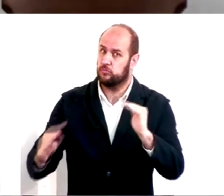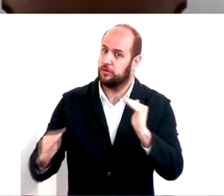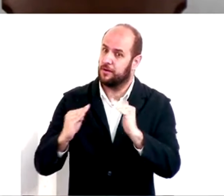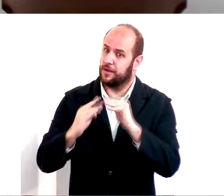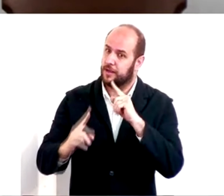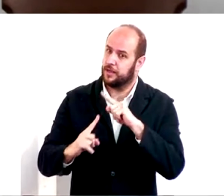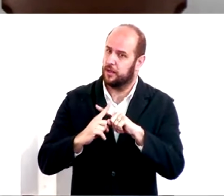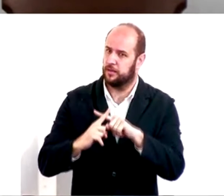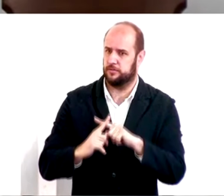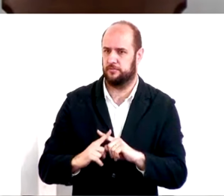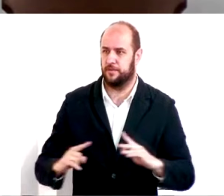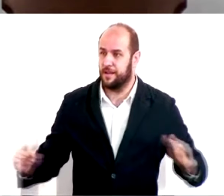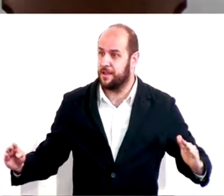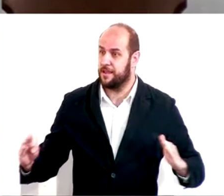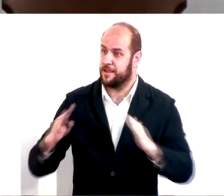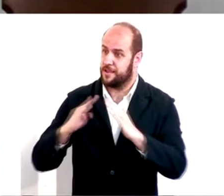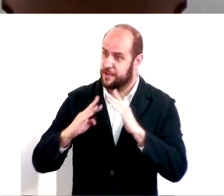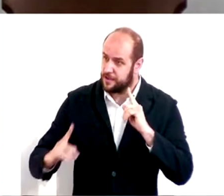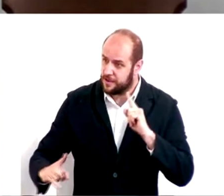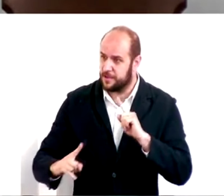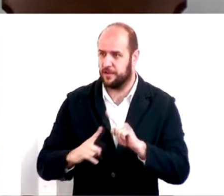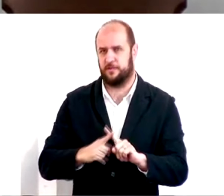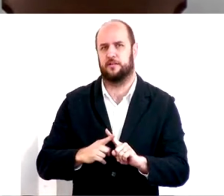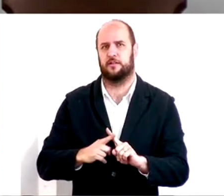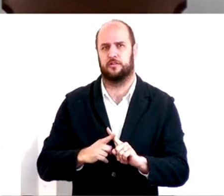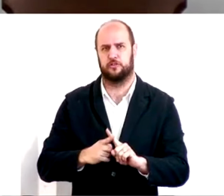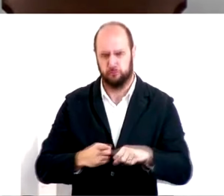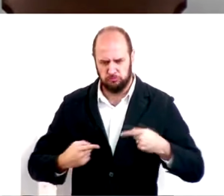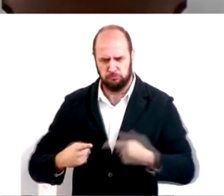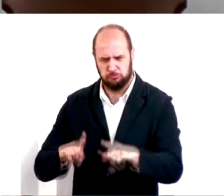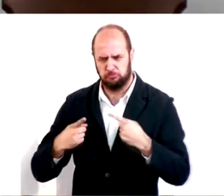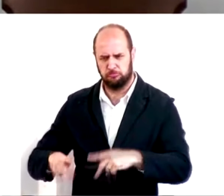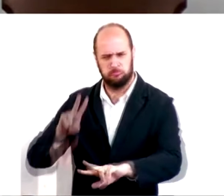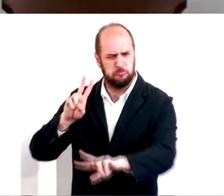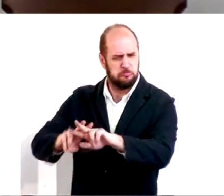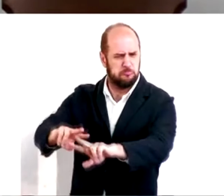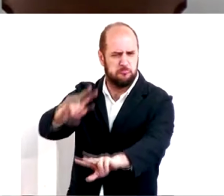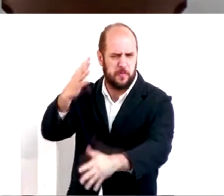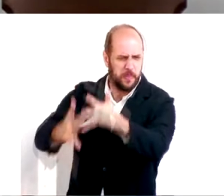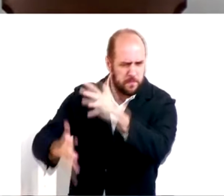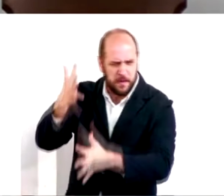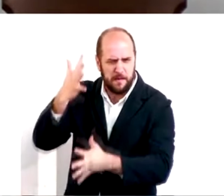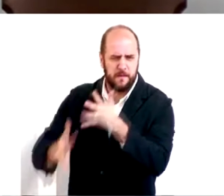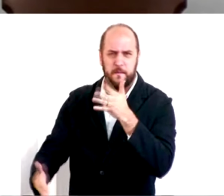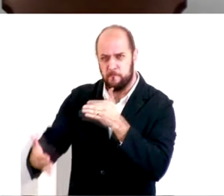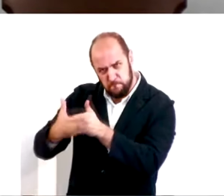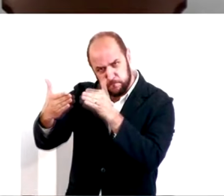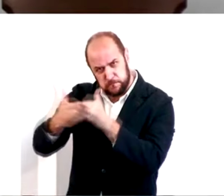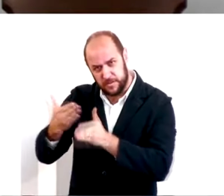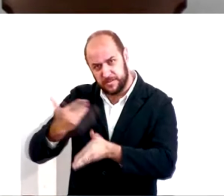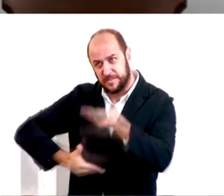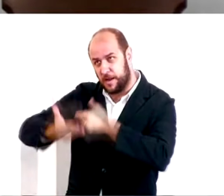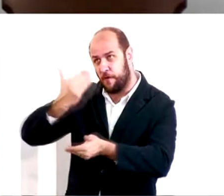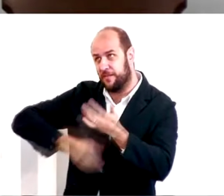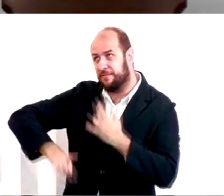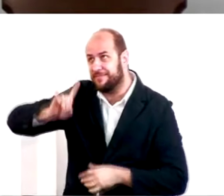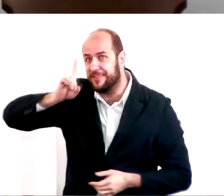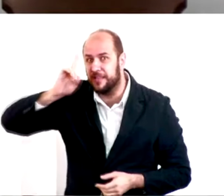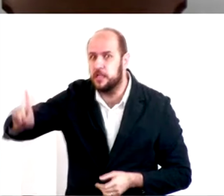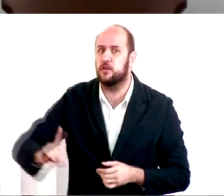se a igreja é ofendida, atacada, privada, impedida de servir ao seu Deus, que esse é